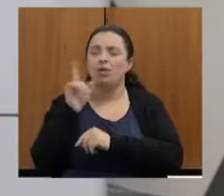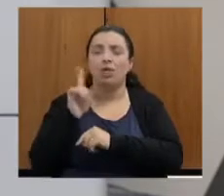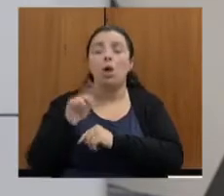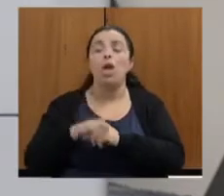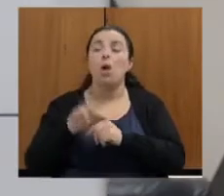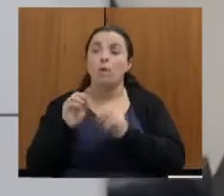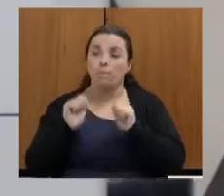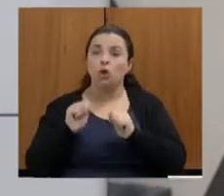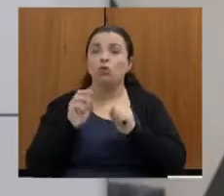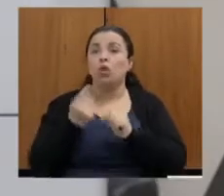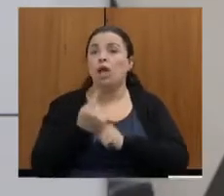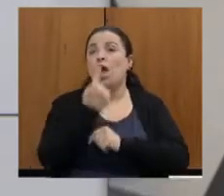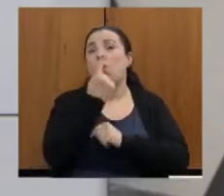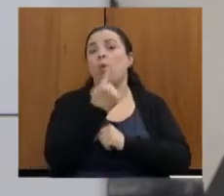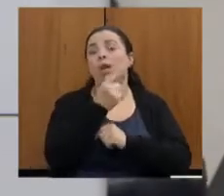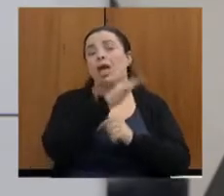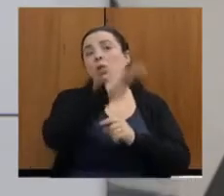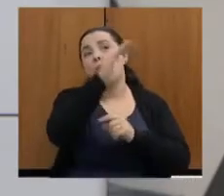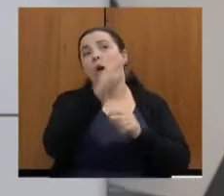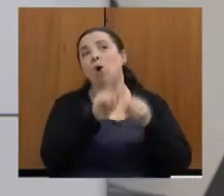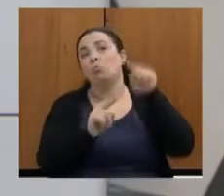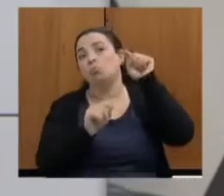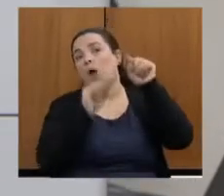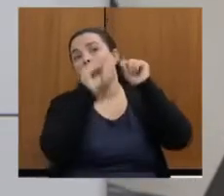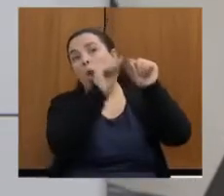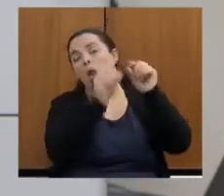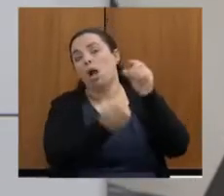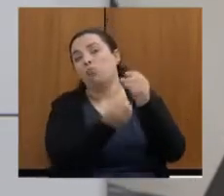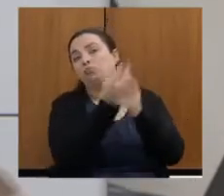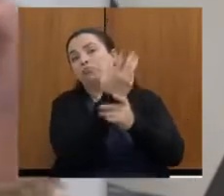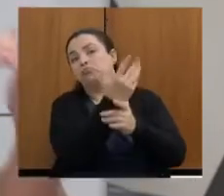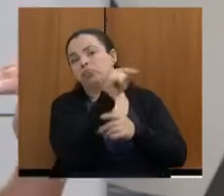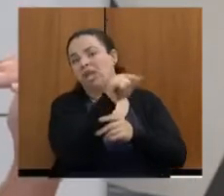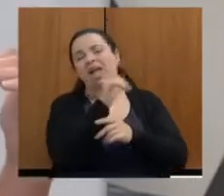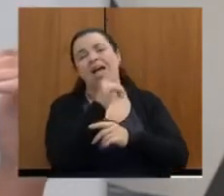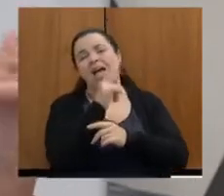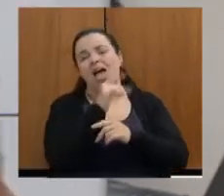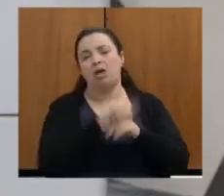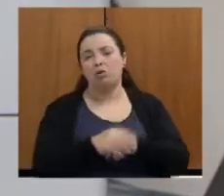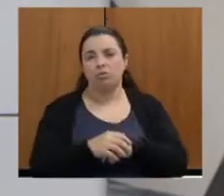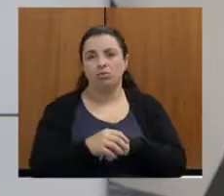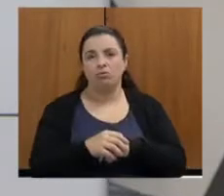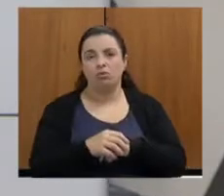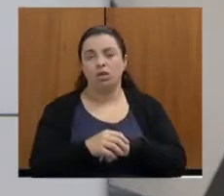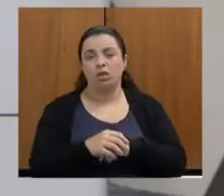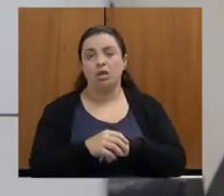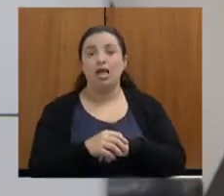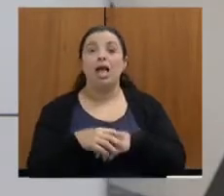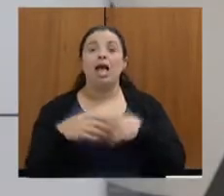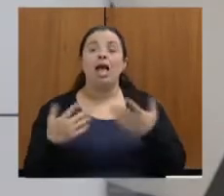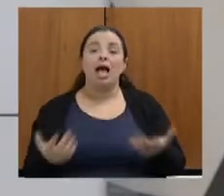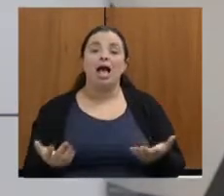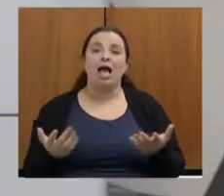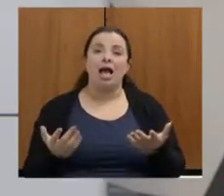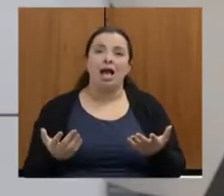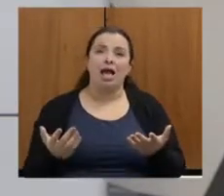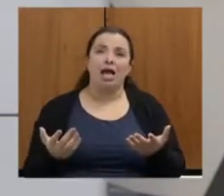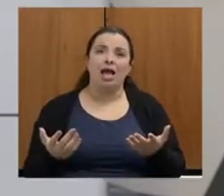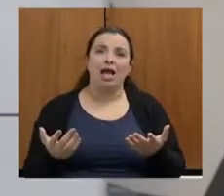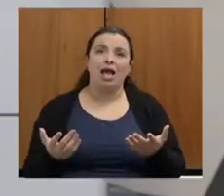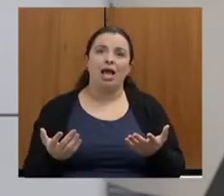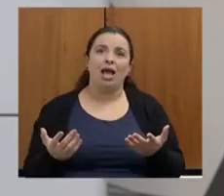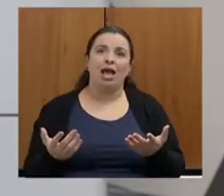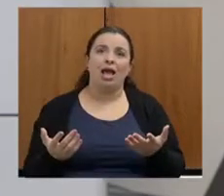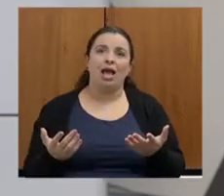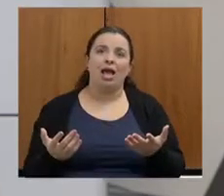aí com Então disse o seguinte vamos fazer um meio-termo né não vai ser nem água de porta em porta e não vão ser não vai ser um safári um